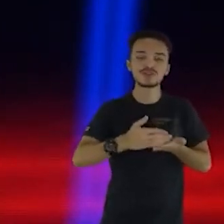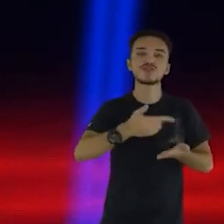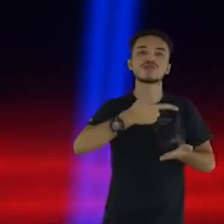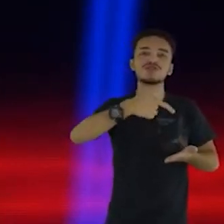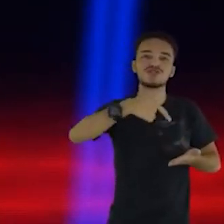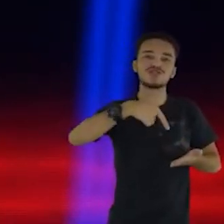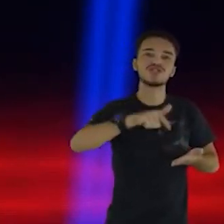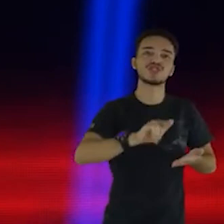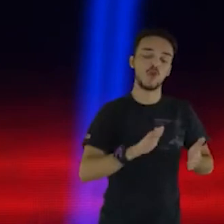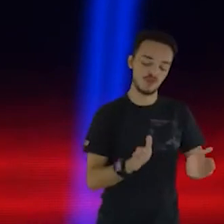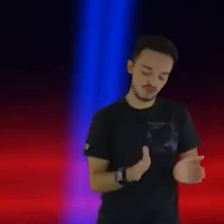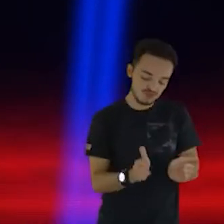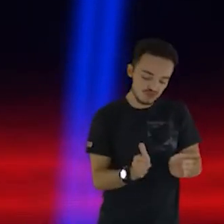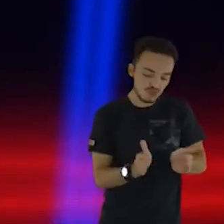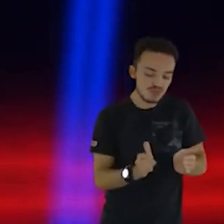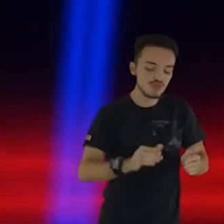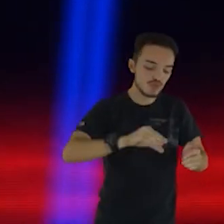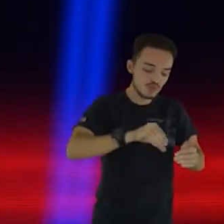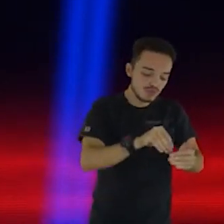e novamente moldou,